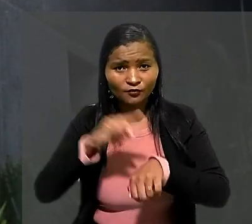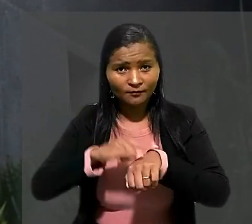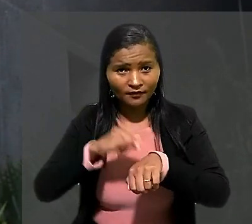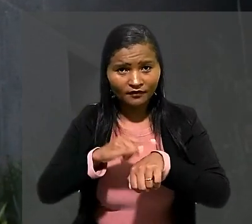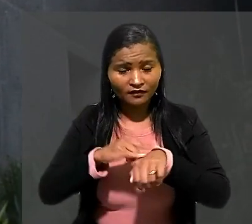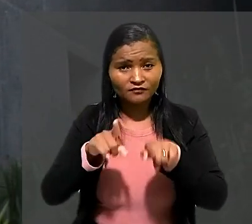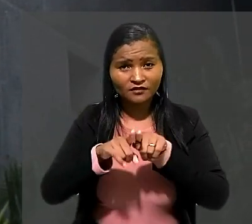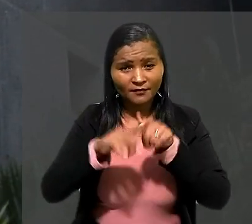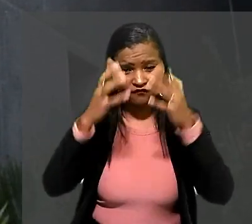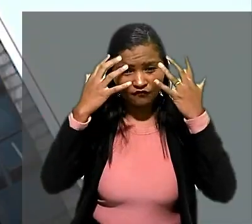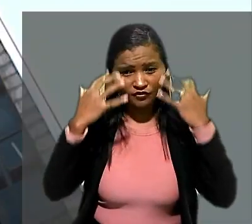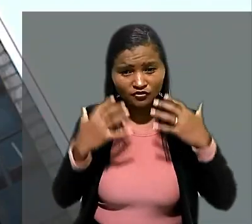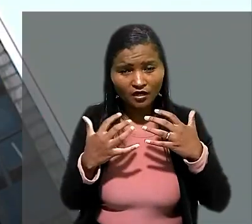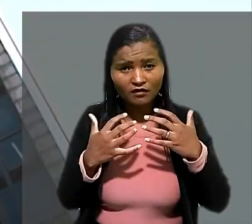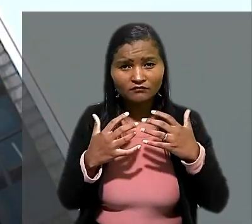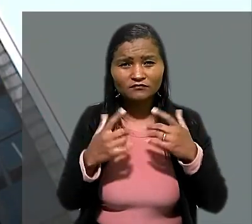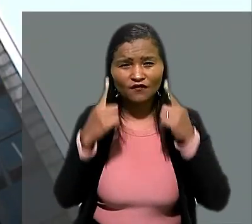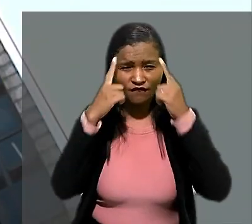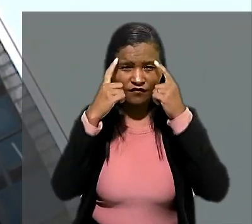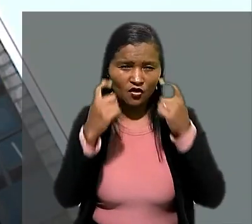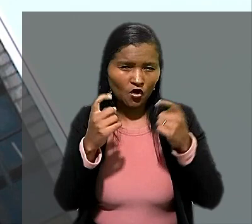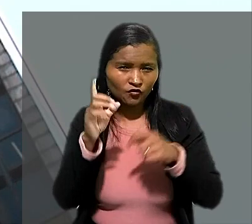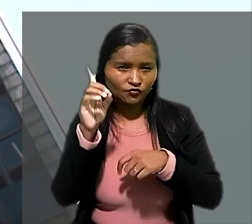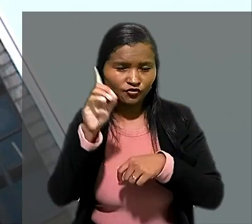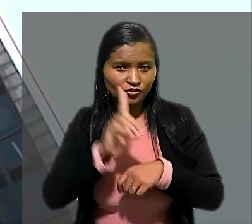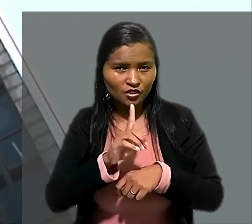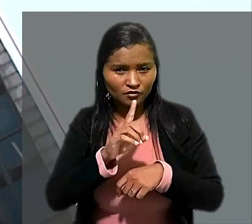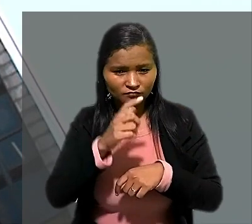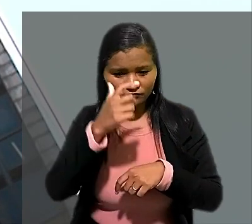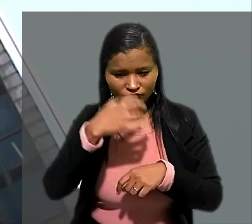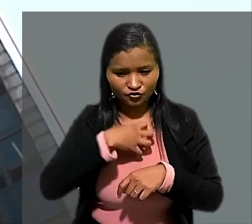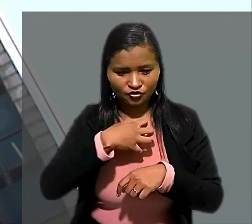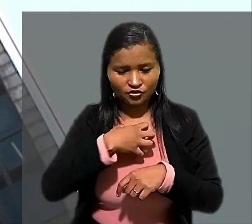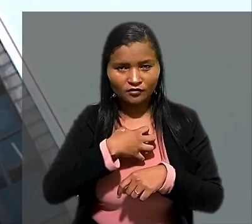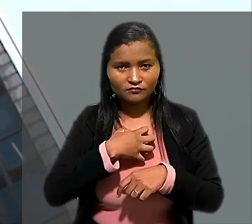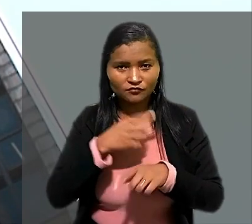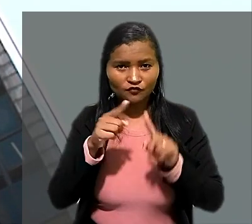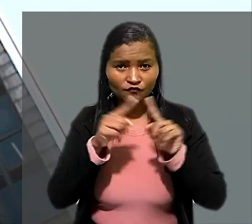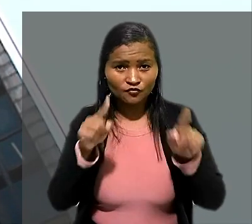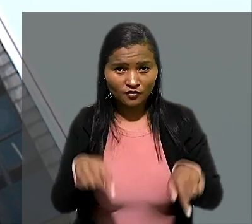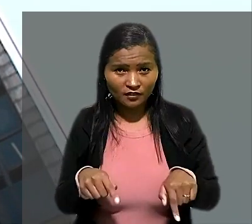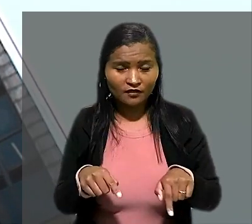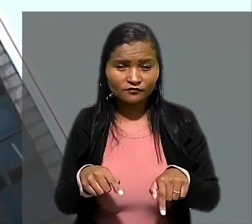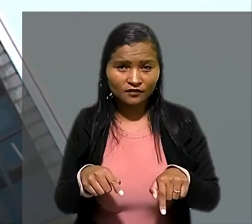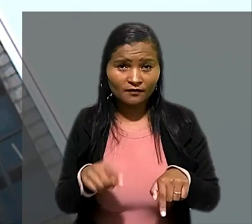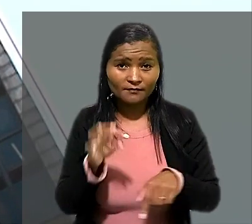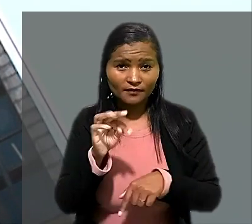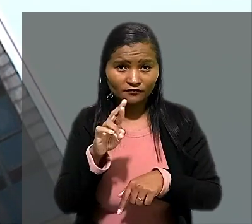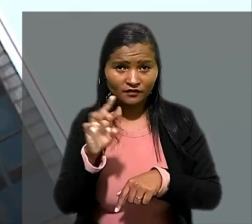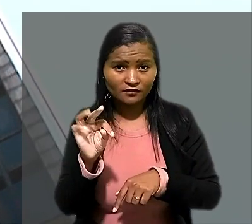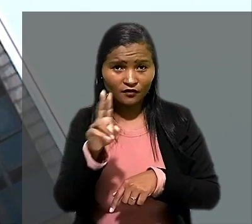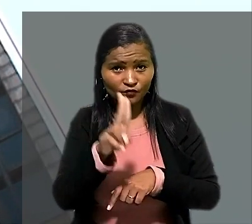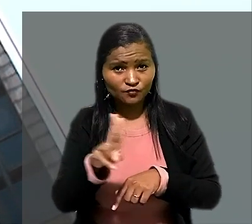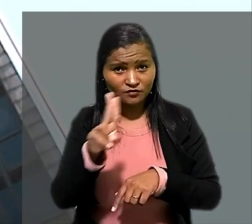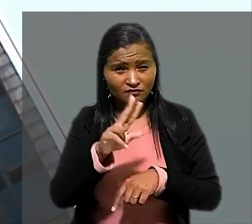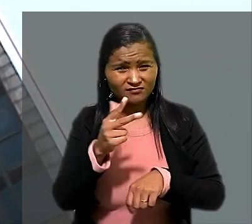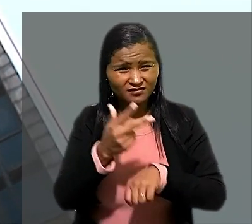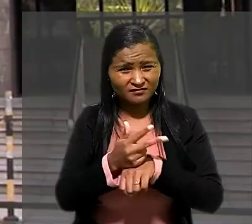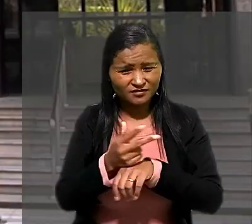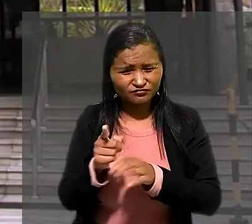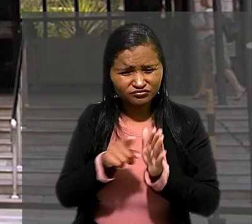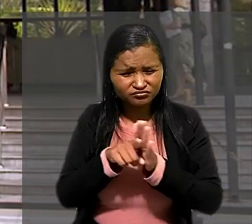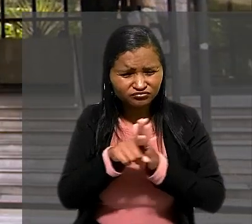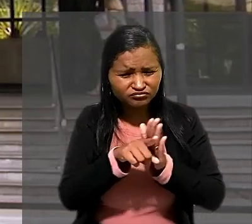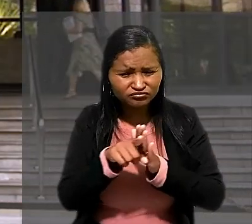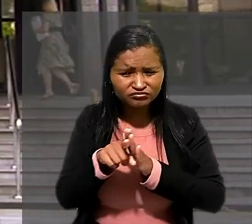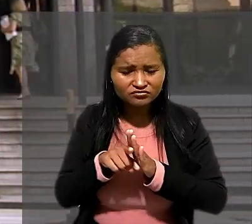banheiro e do vestiário violem o direito de personalidade do empregado. Para o TRT, utilizar os